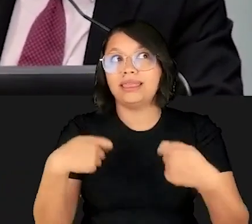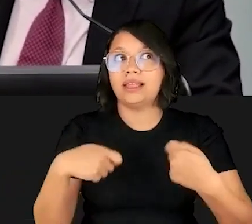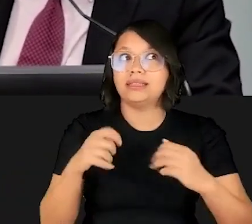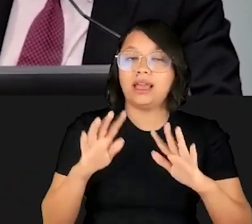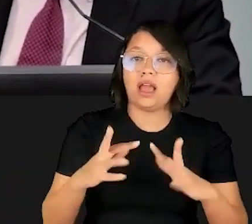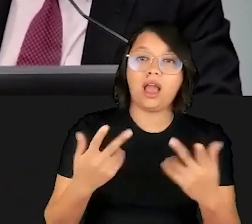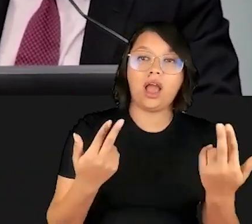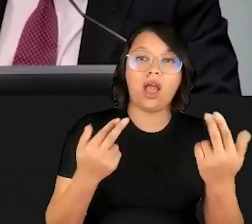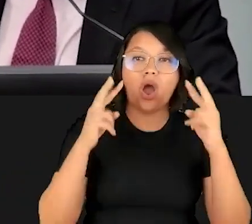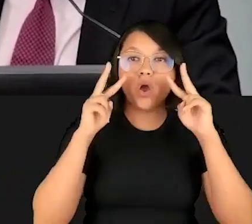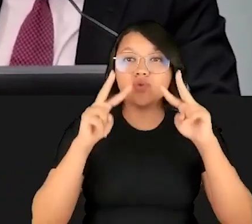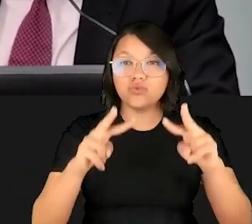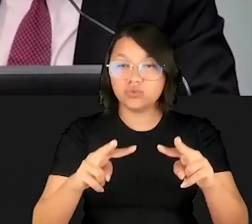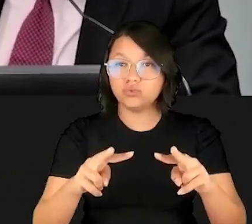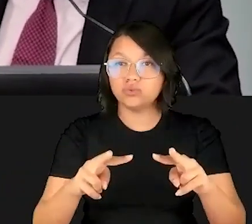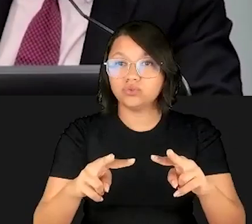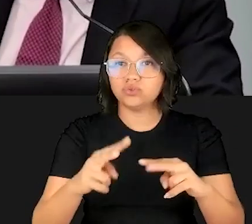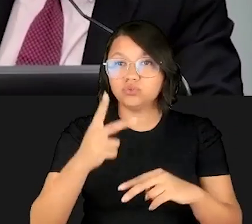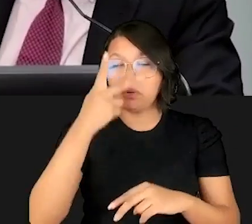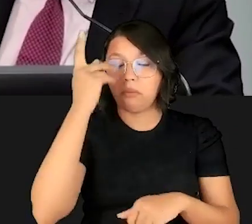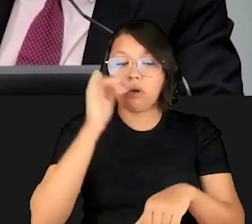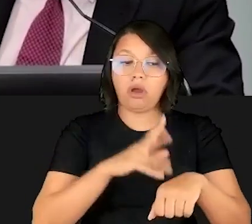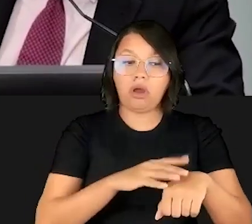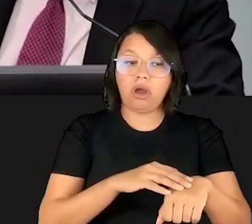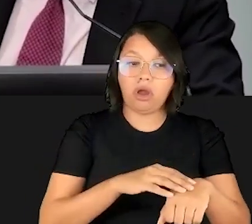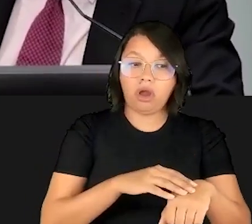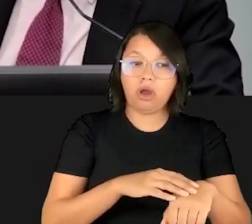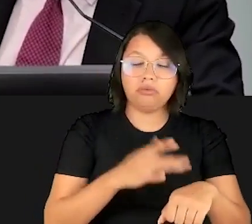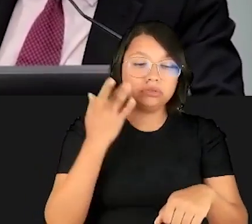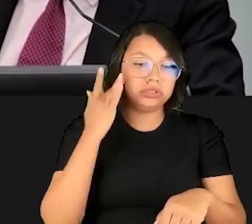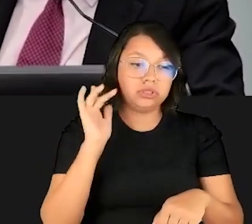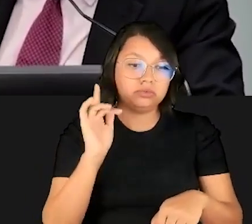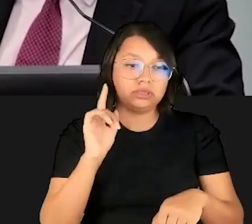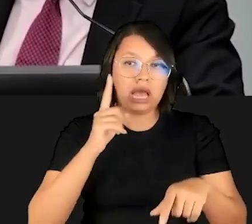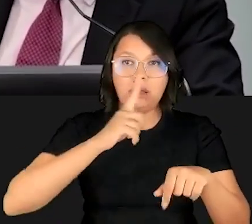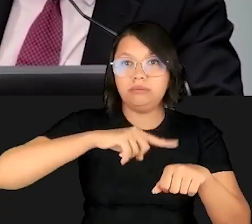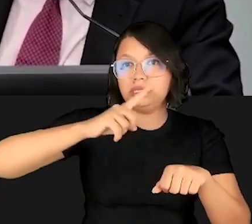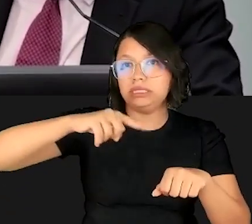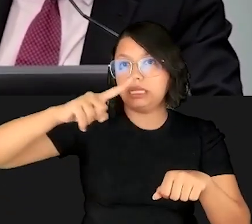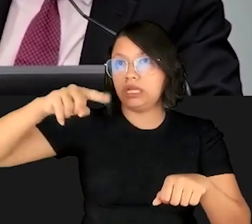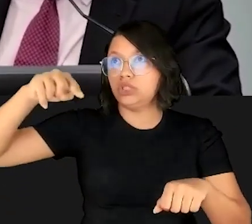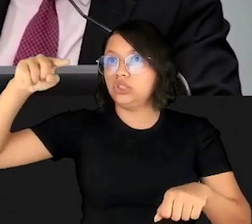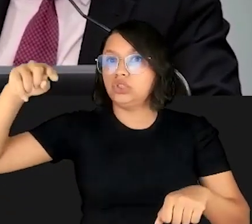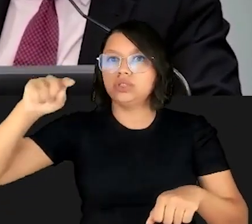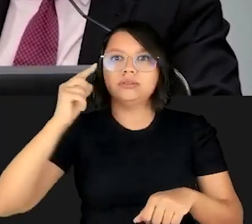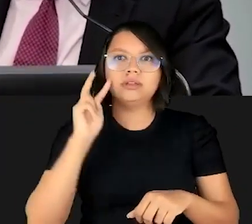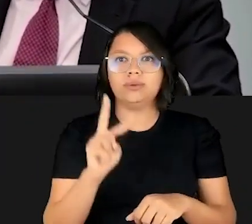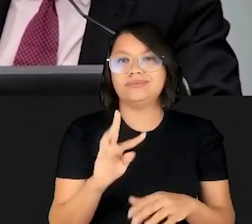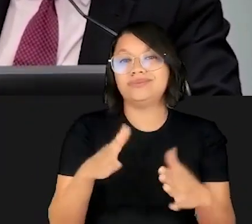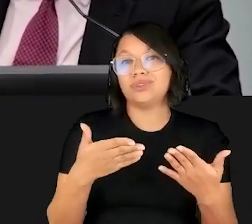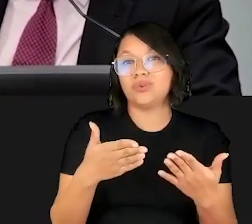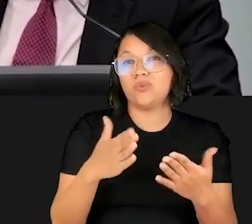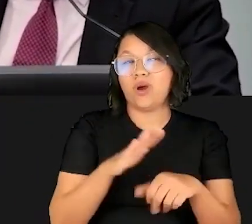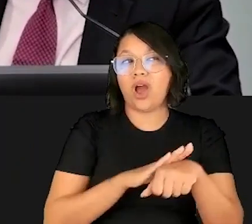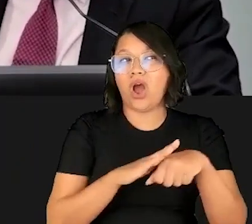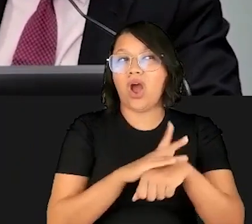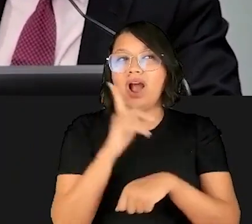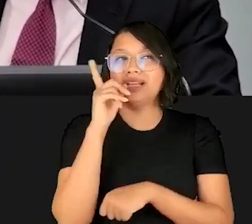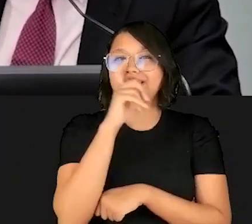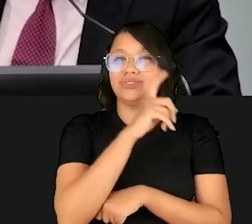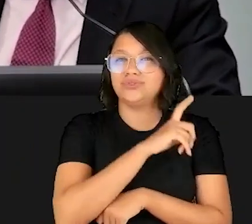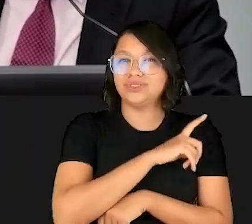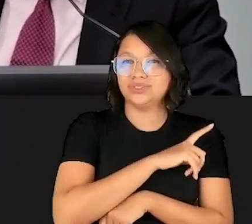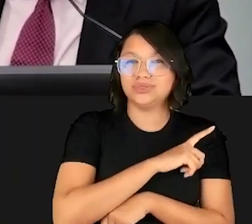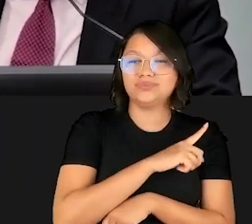a mesma visão que um paciente leigo, que não sabe estatística, etc., está olhando. Então, às vezes, a conversa fica um pouco difícil. Aqui